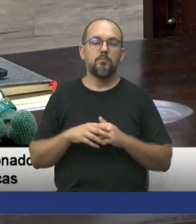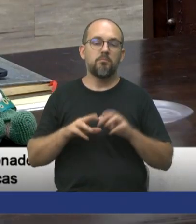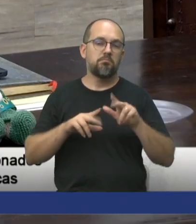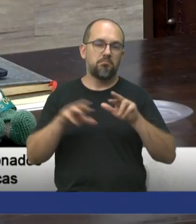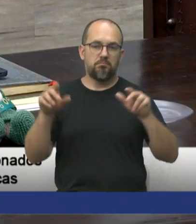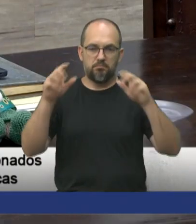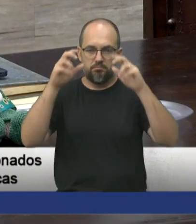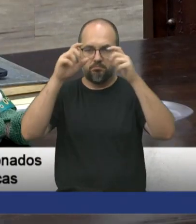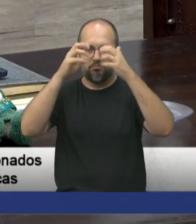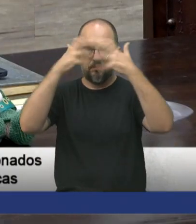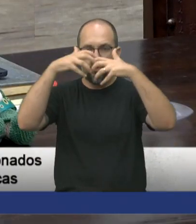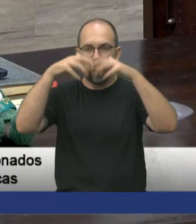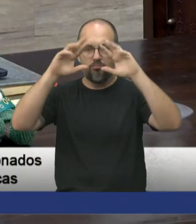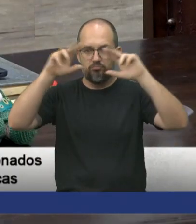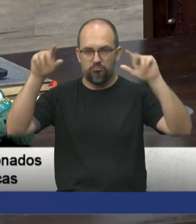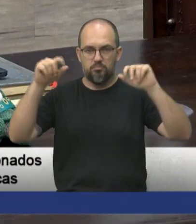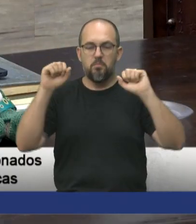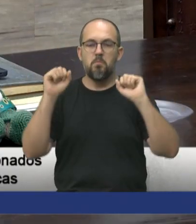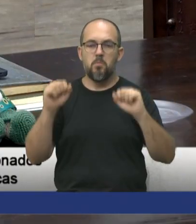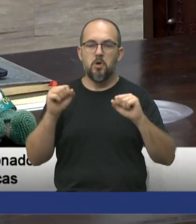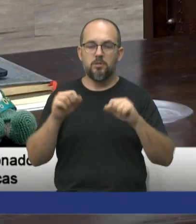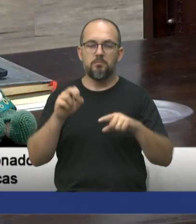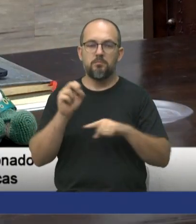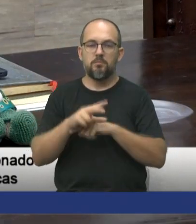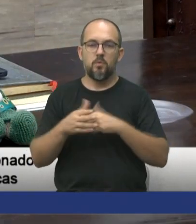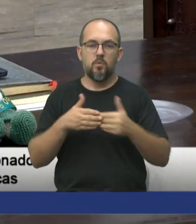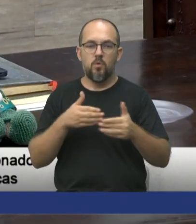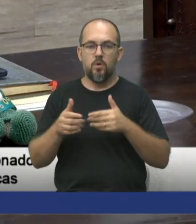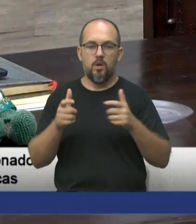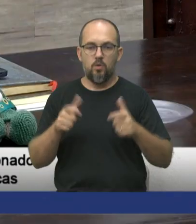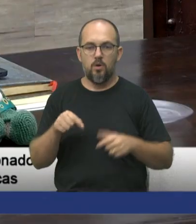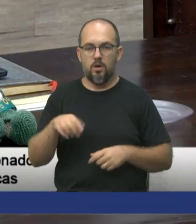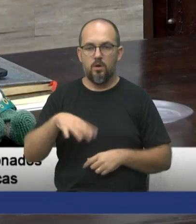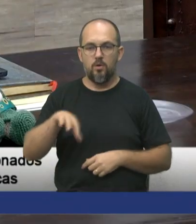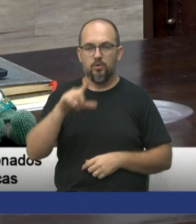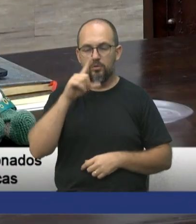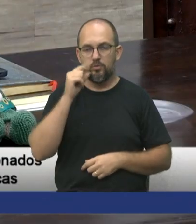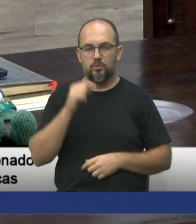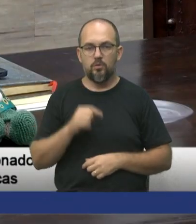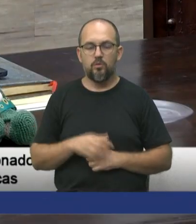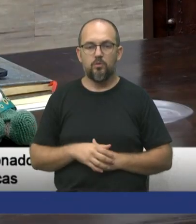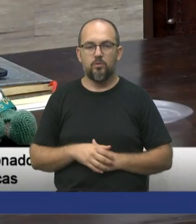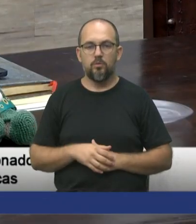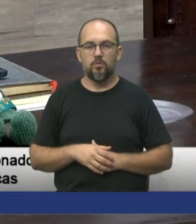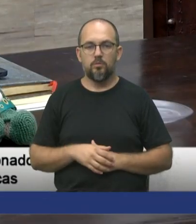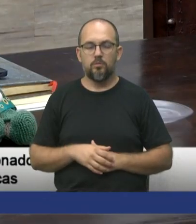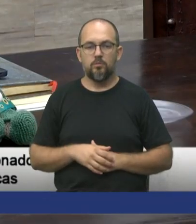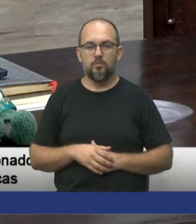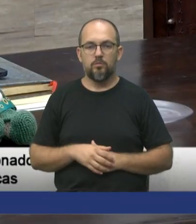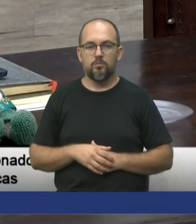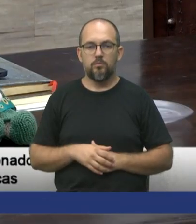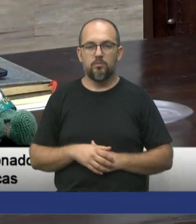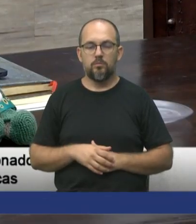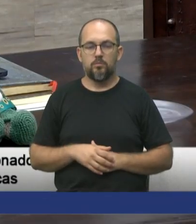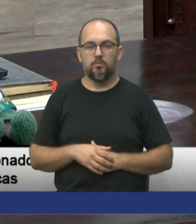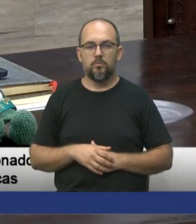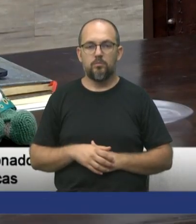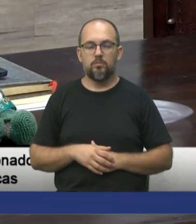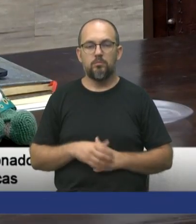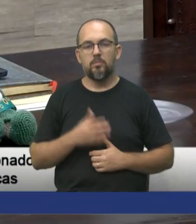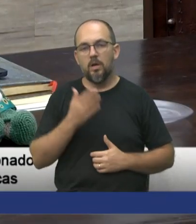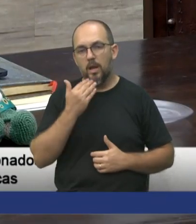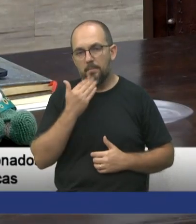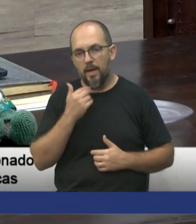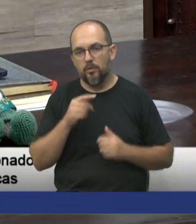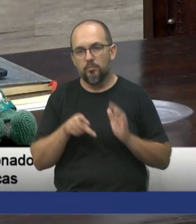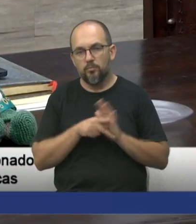geral, elas podem ingressar em qualquer local na cidade com tanto alimentos como